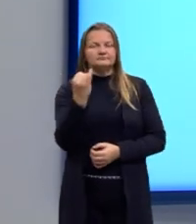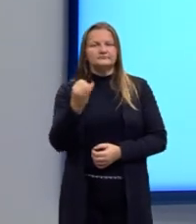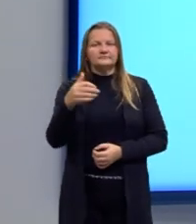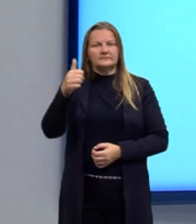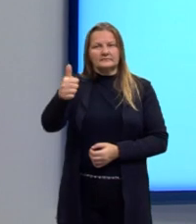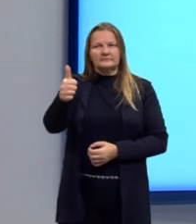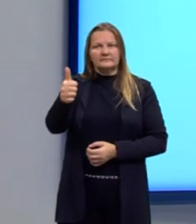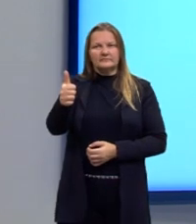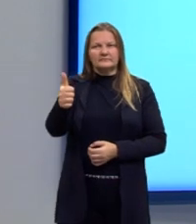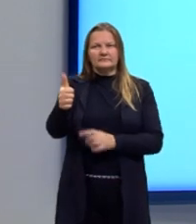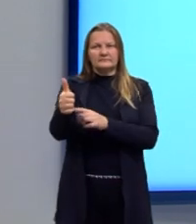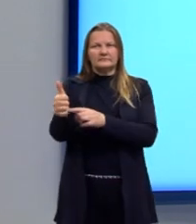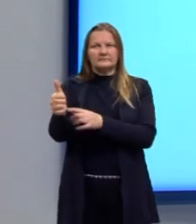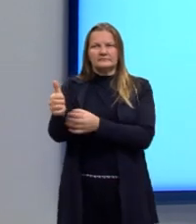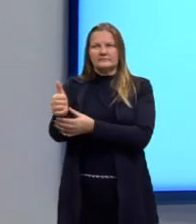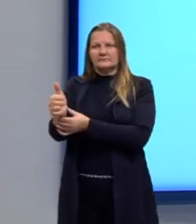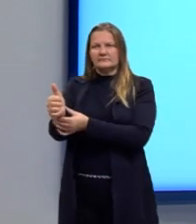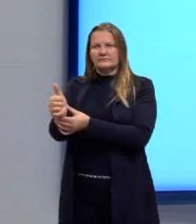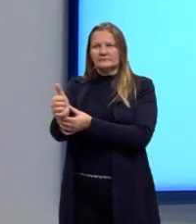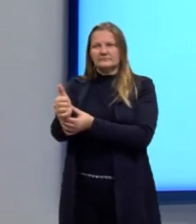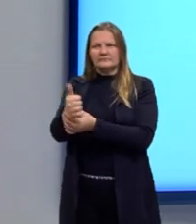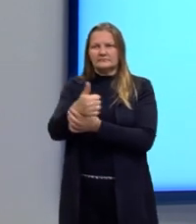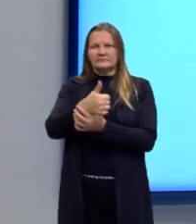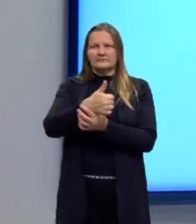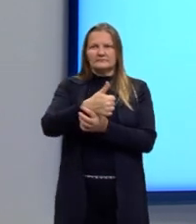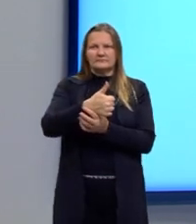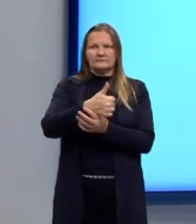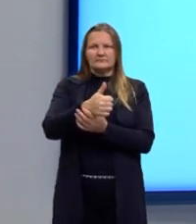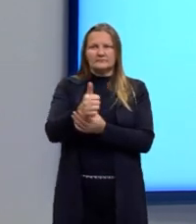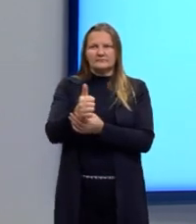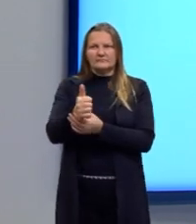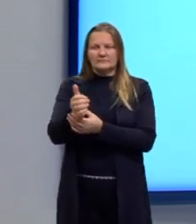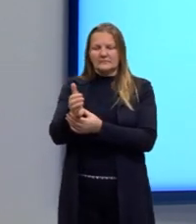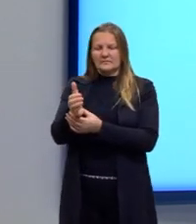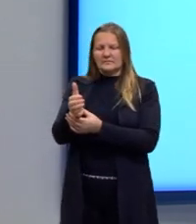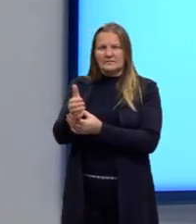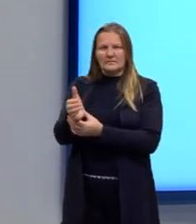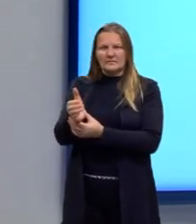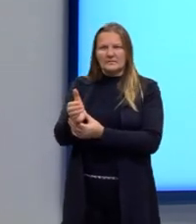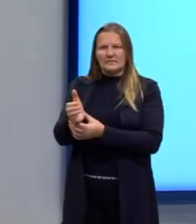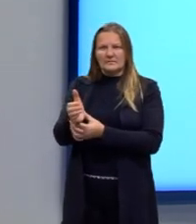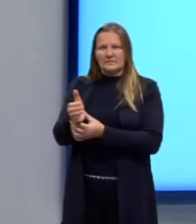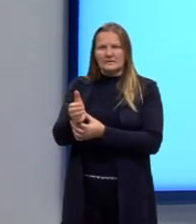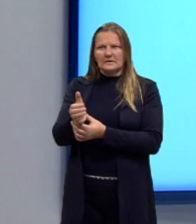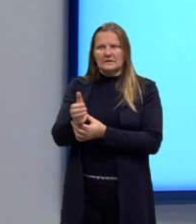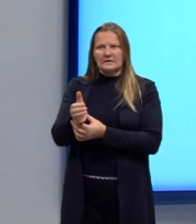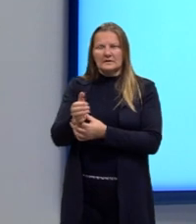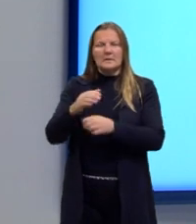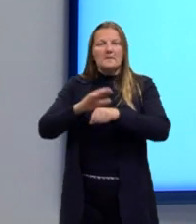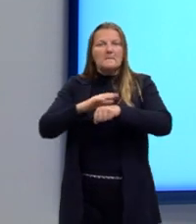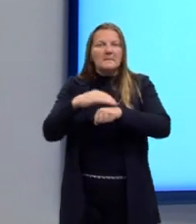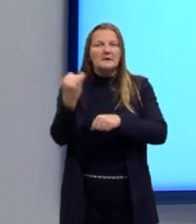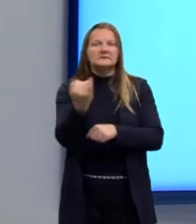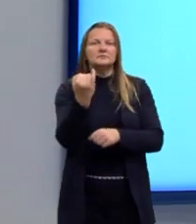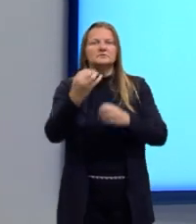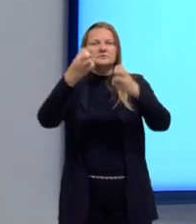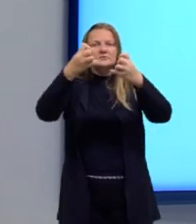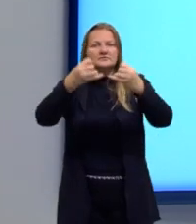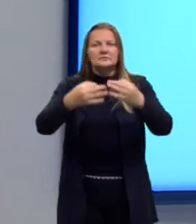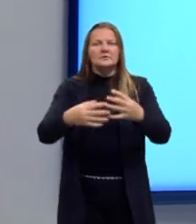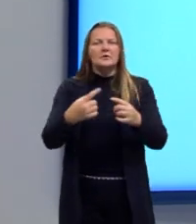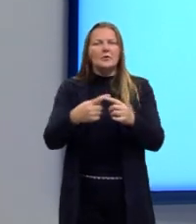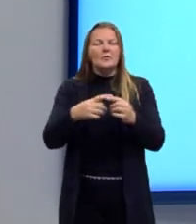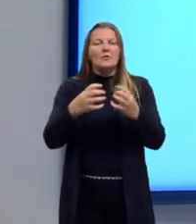tá? A outra, né, ela está relacionada com a força magnética, tá? Mas essa aqui, ela é mais importante porque ela é justamente